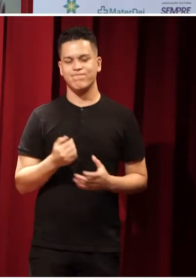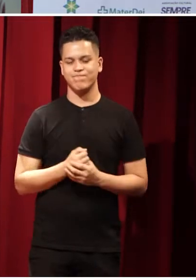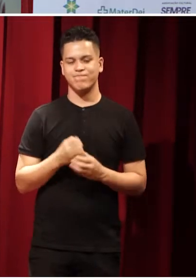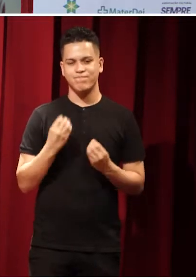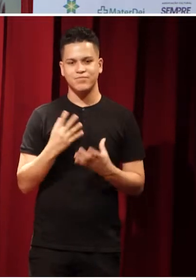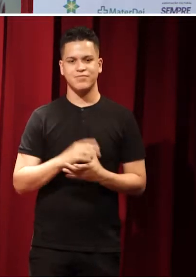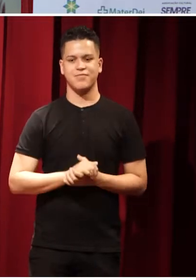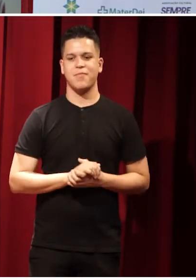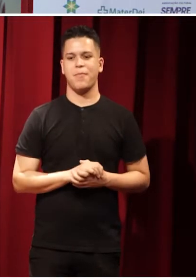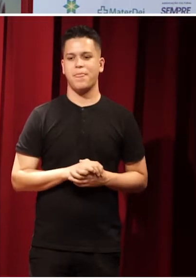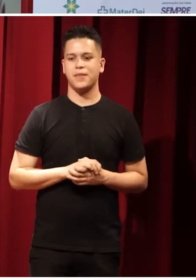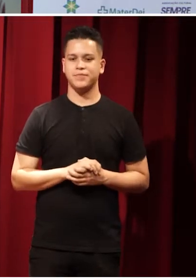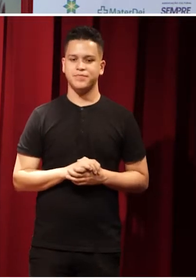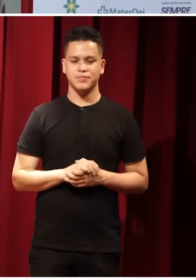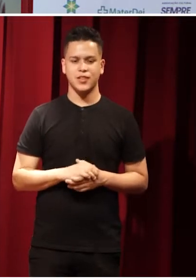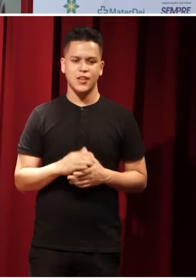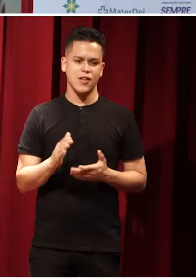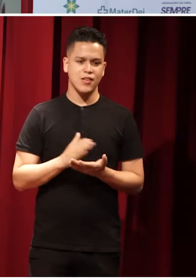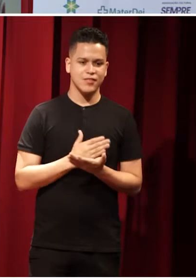Lisandro,